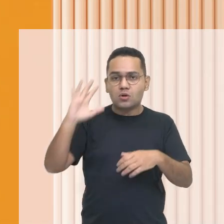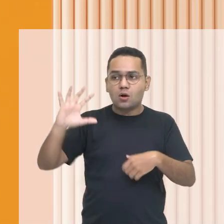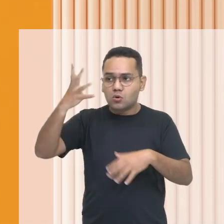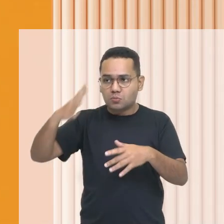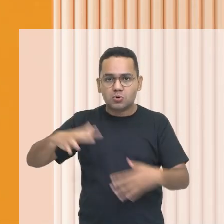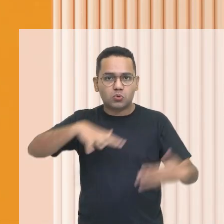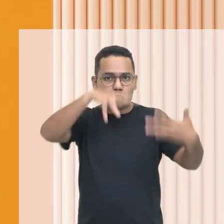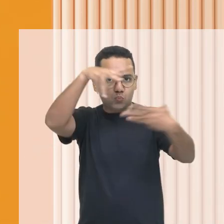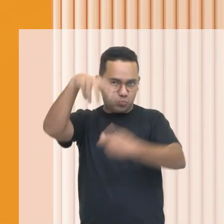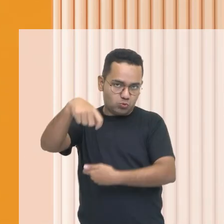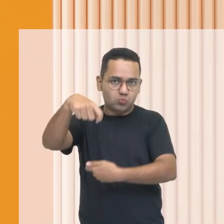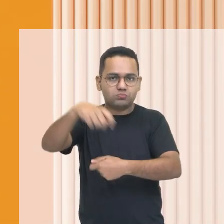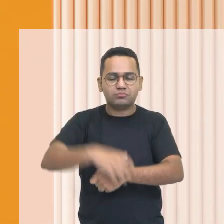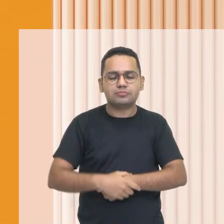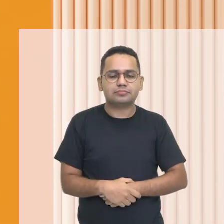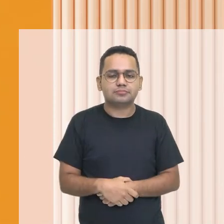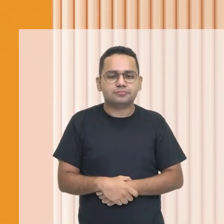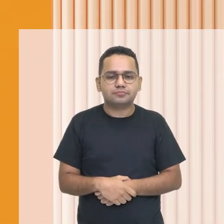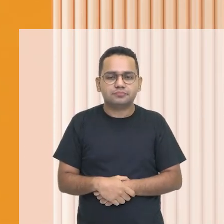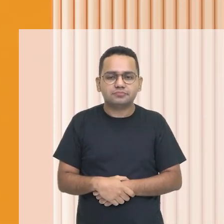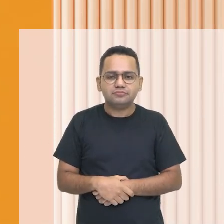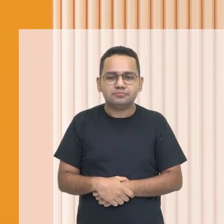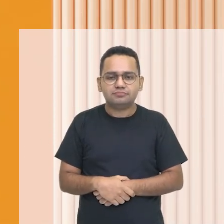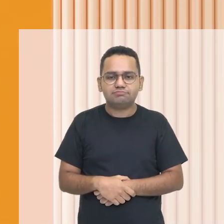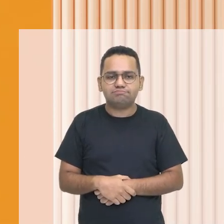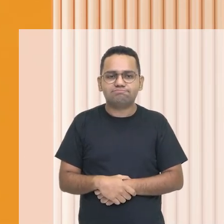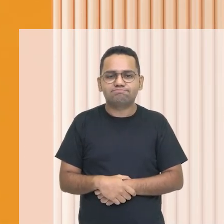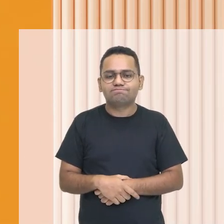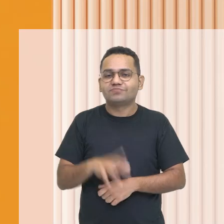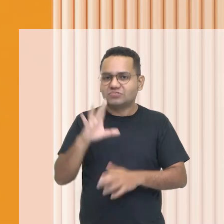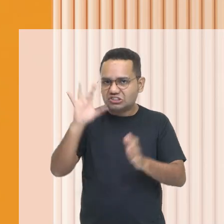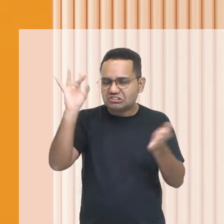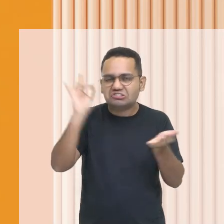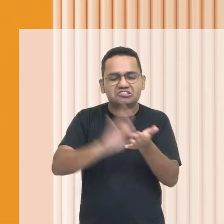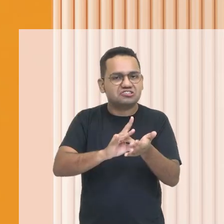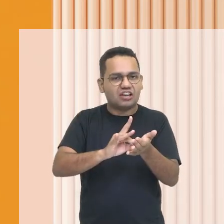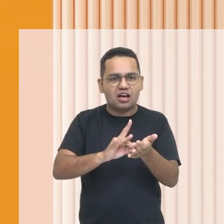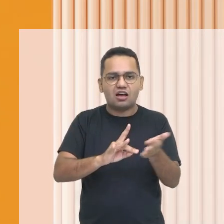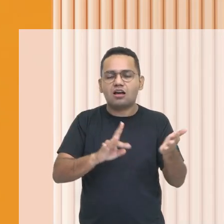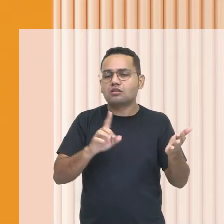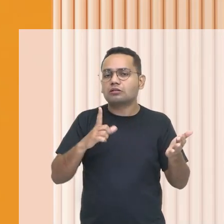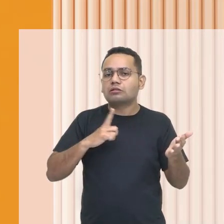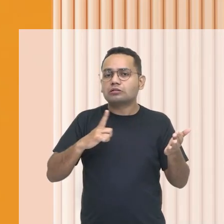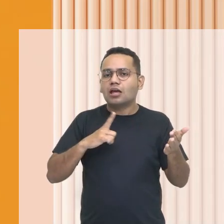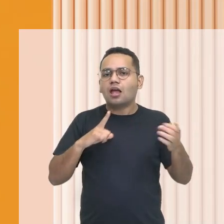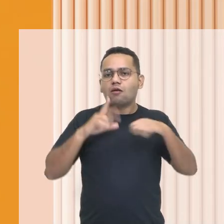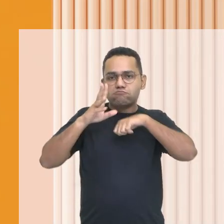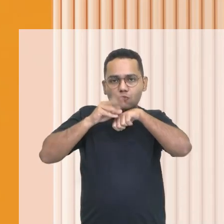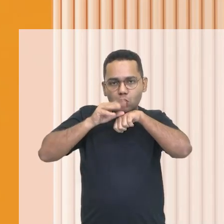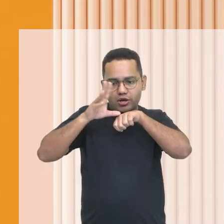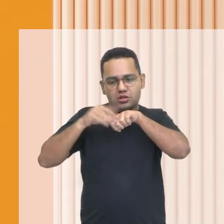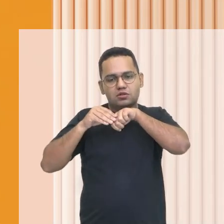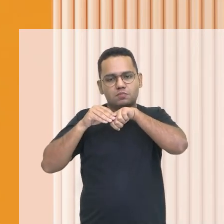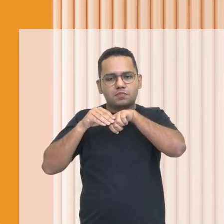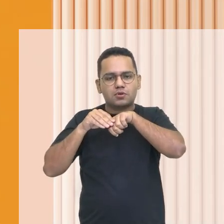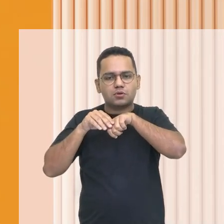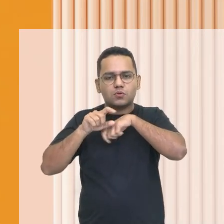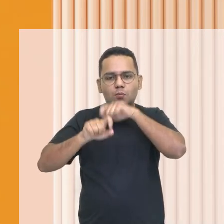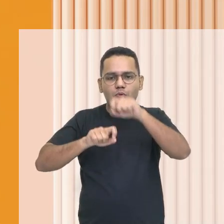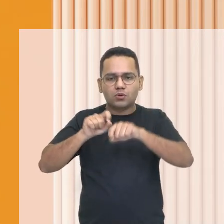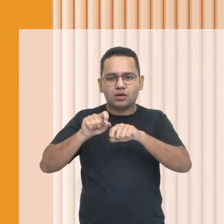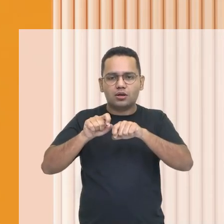E é assim que você vai aprofundando, né, e conectando o quê?